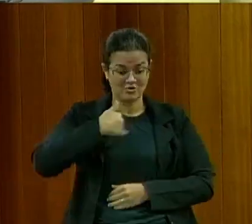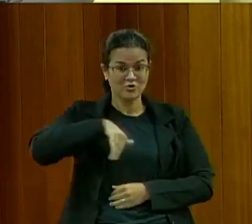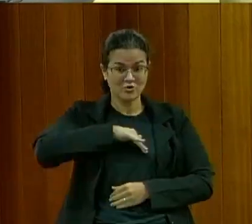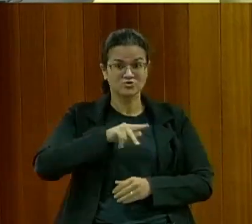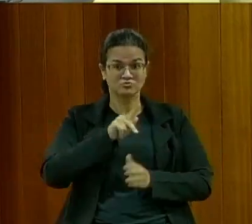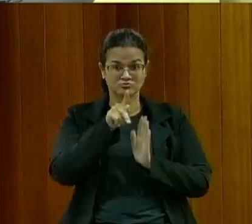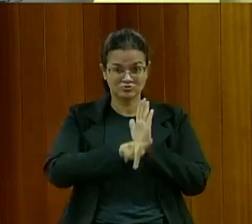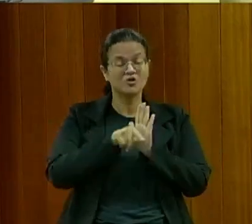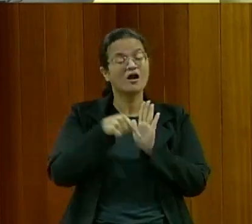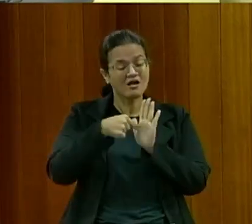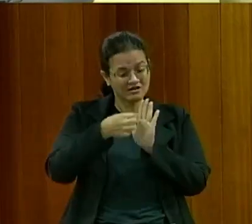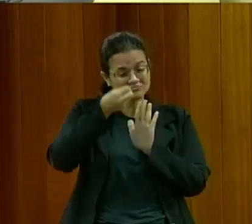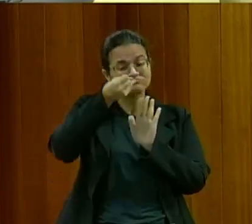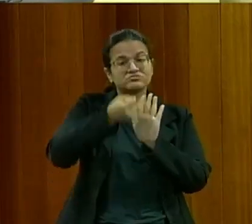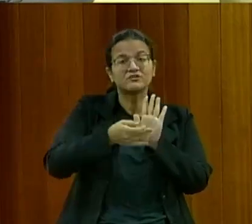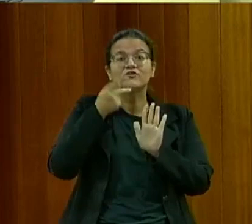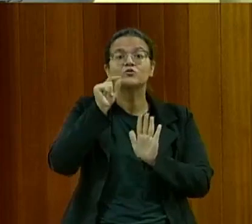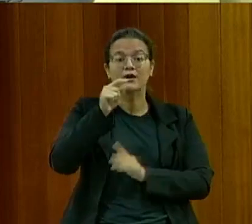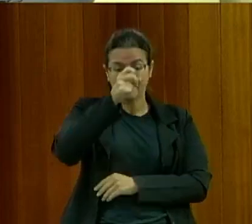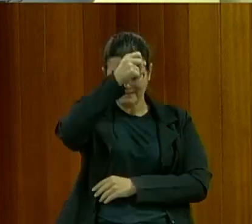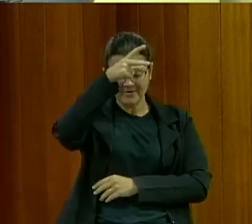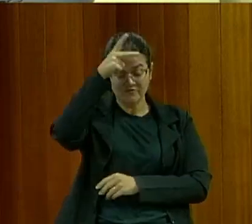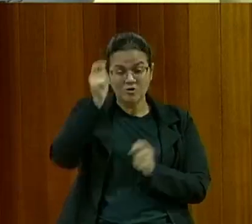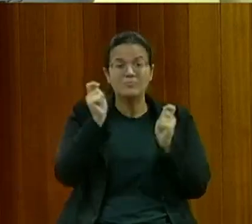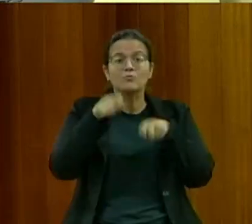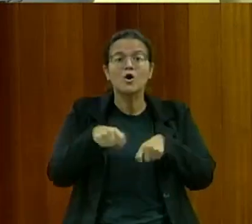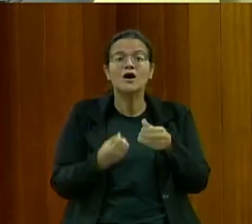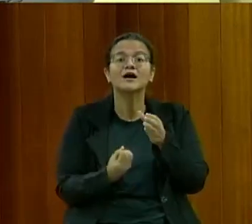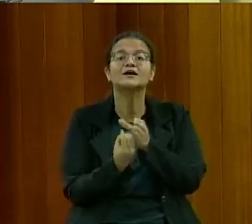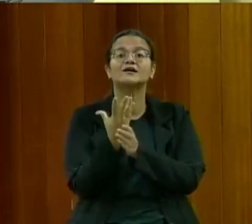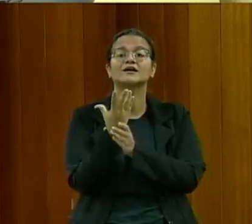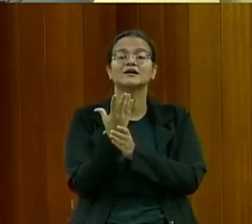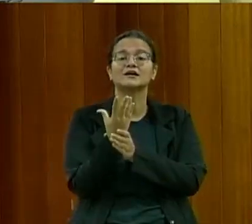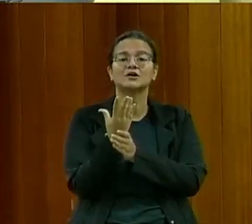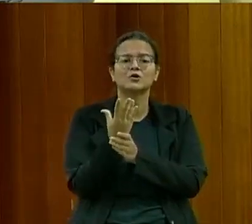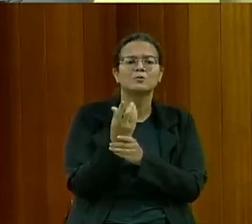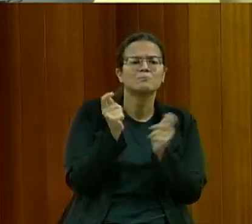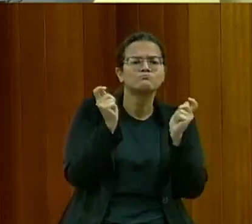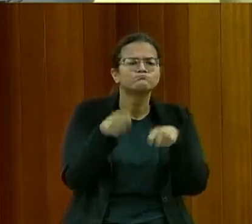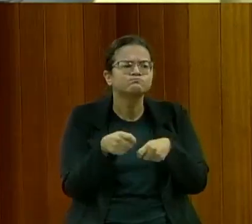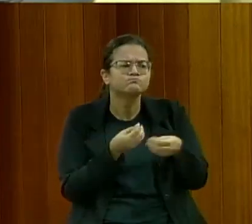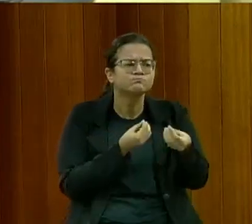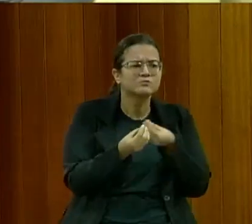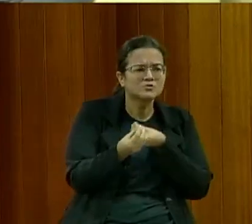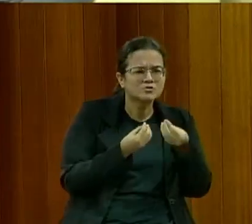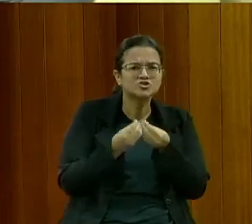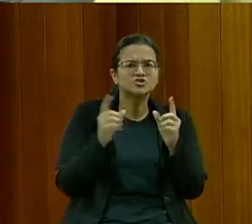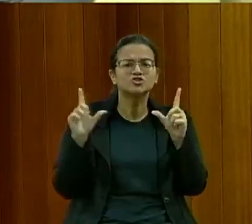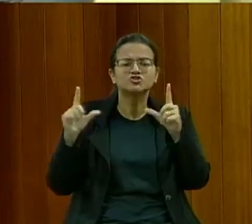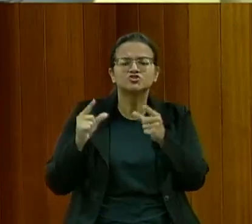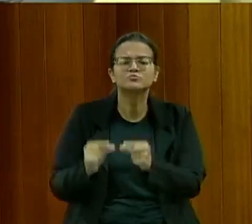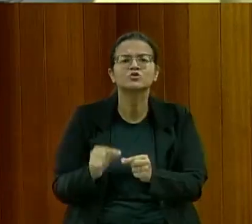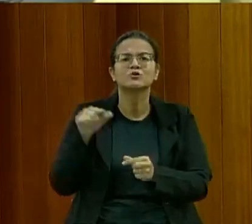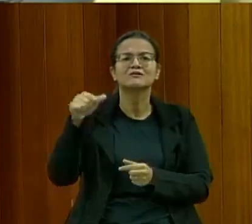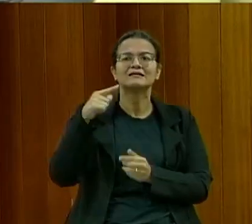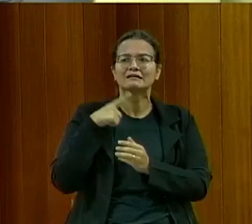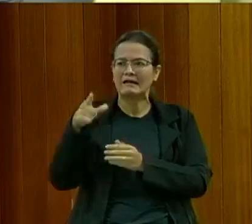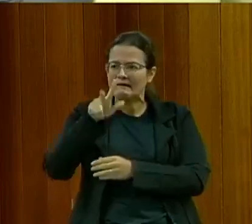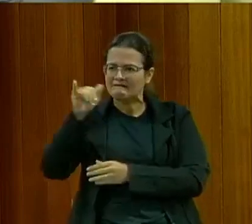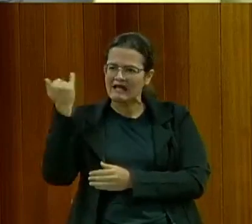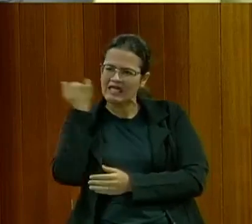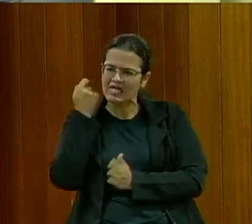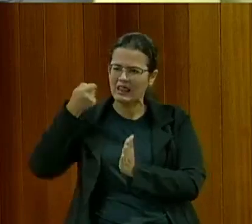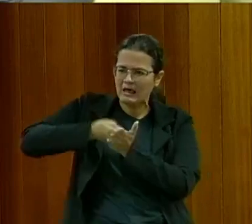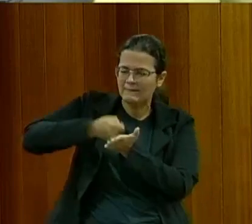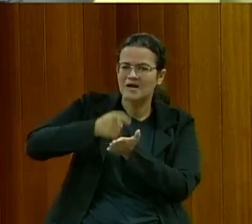que a Prefeitura possa criar mecanismos para diminuir os custos que porventura existir, vereador Pastor Wilson. Eu estou